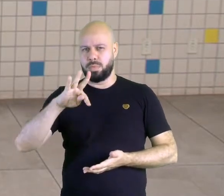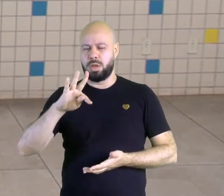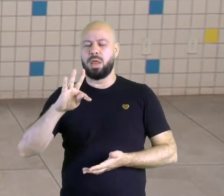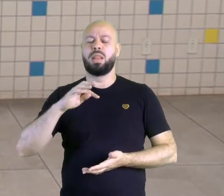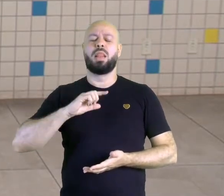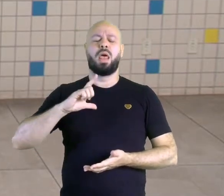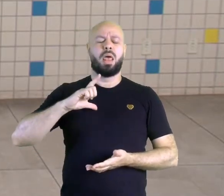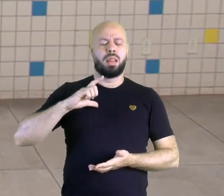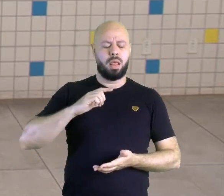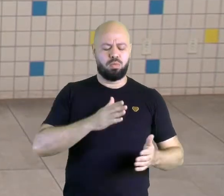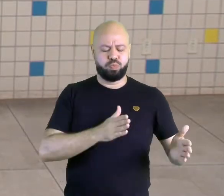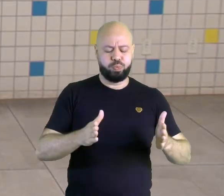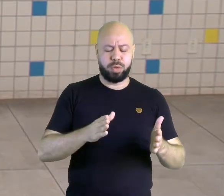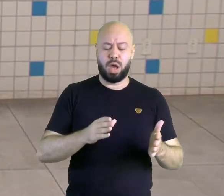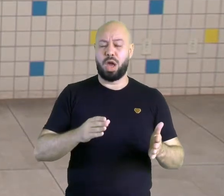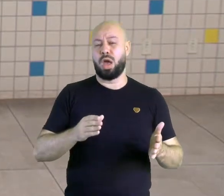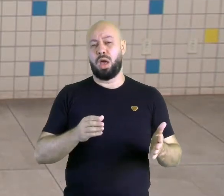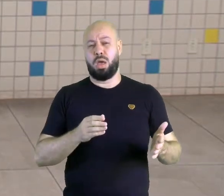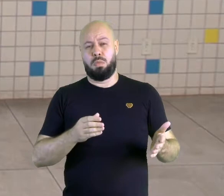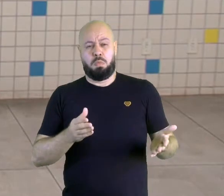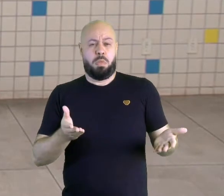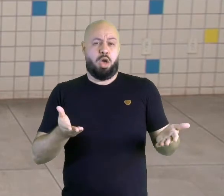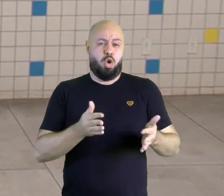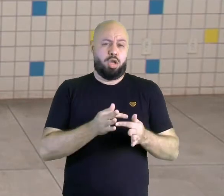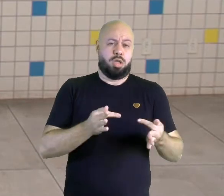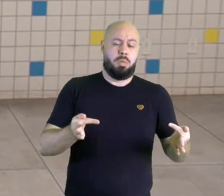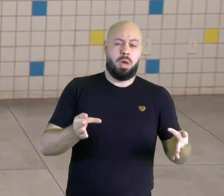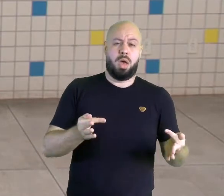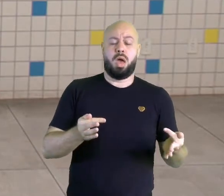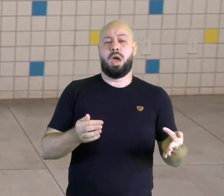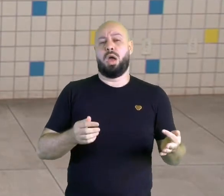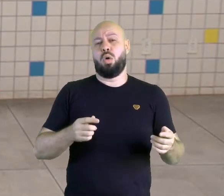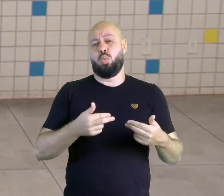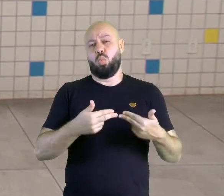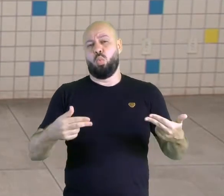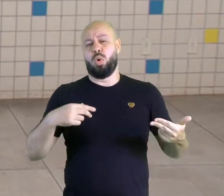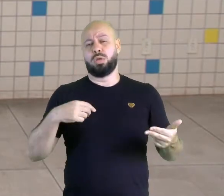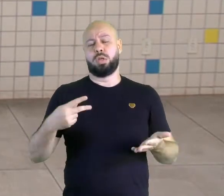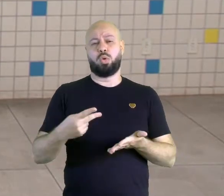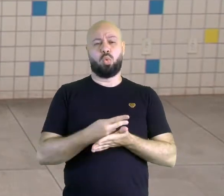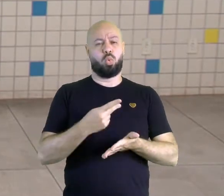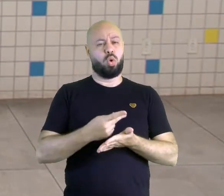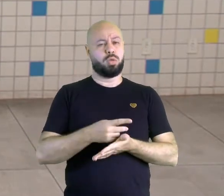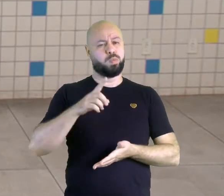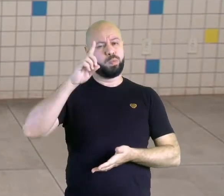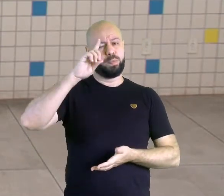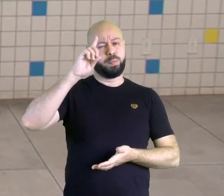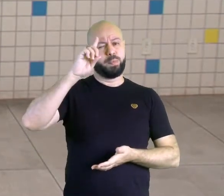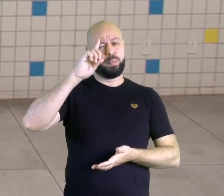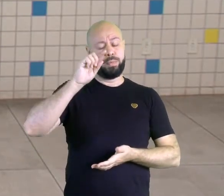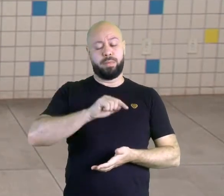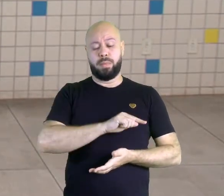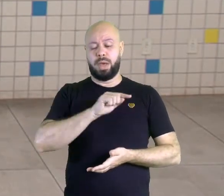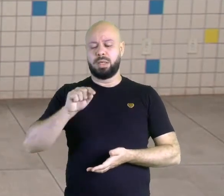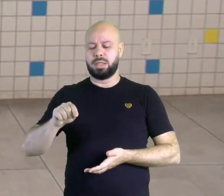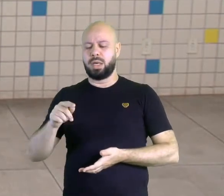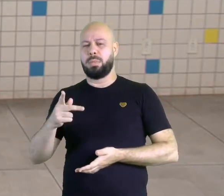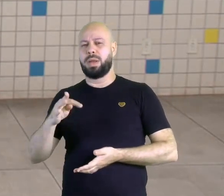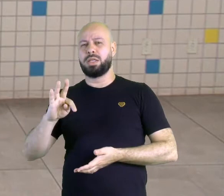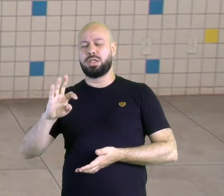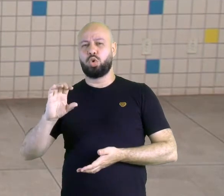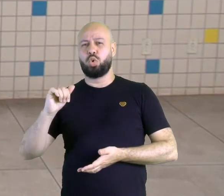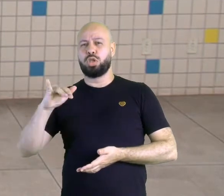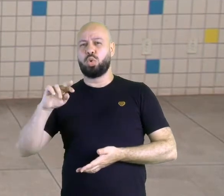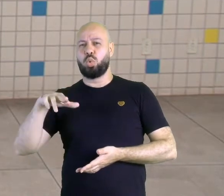do cotidiano, ações regulares que acontecem com frequência, enquanto o Present Continuous, ele já aborda